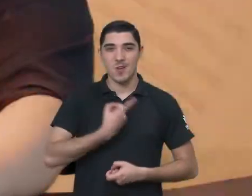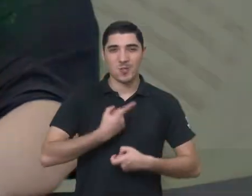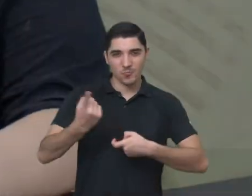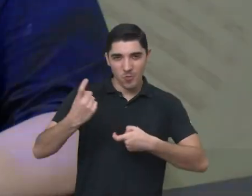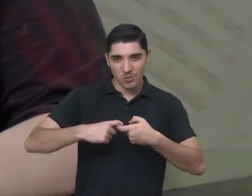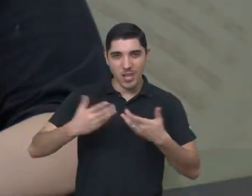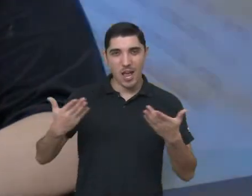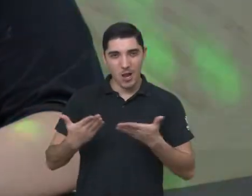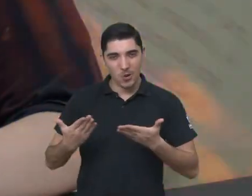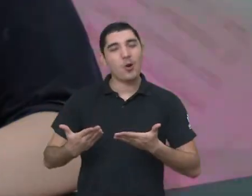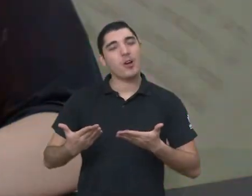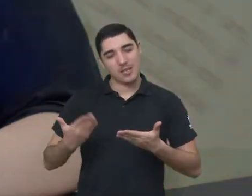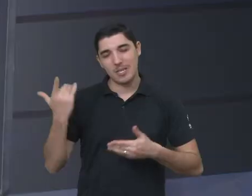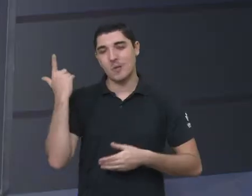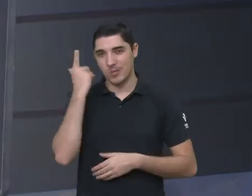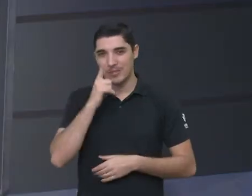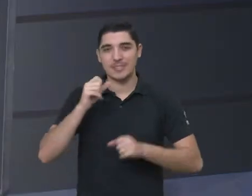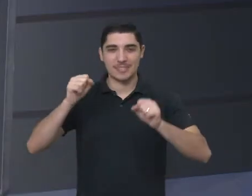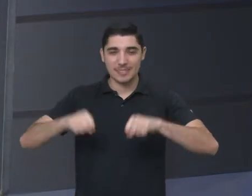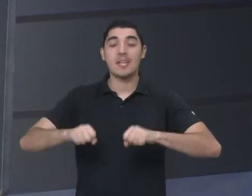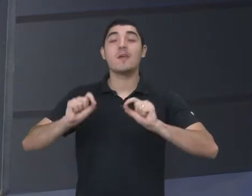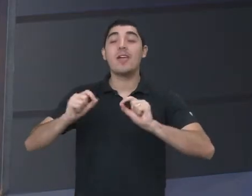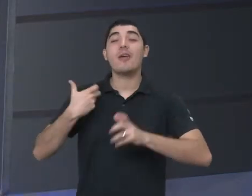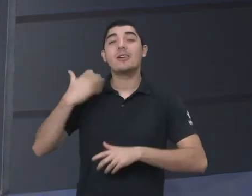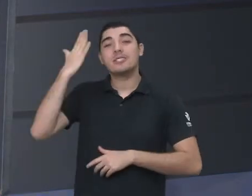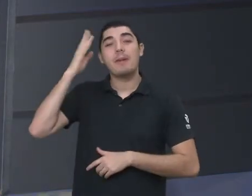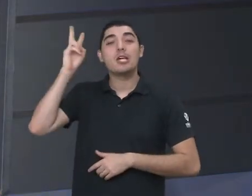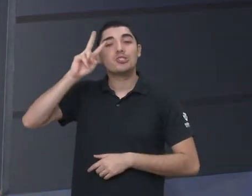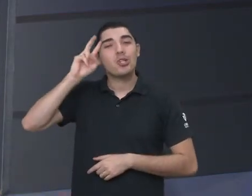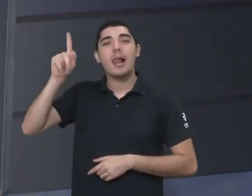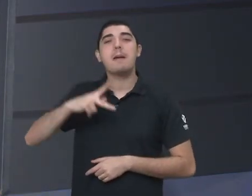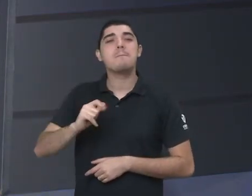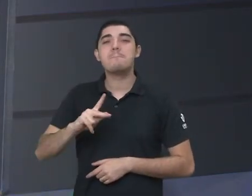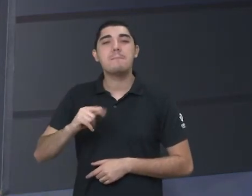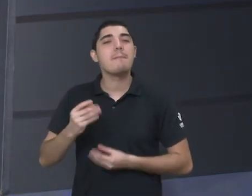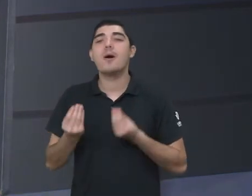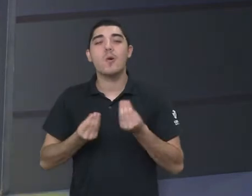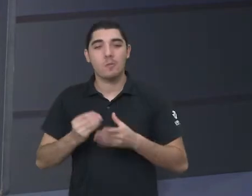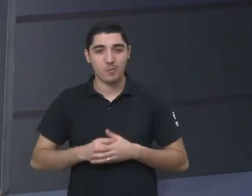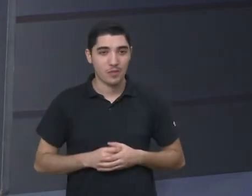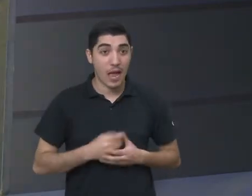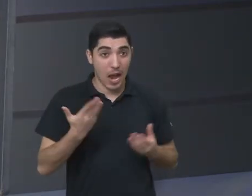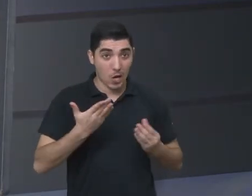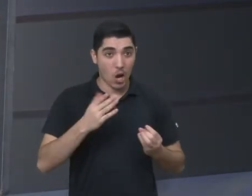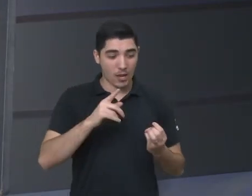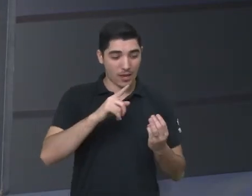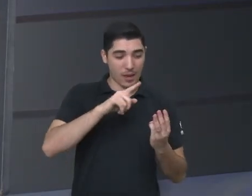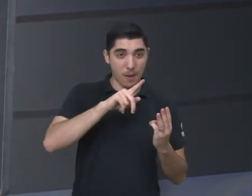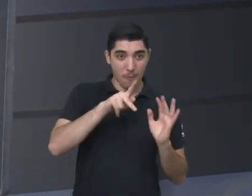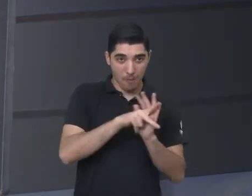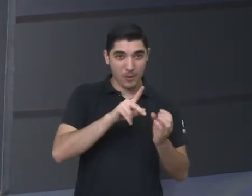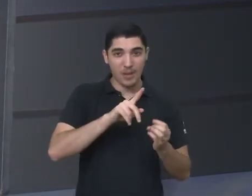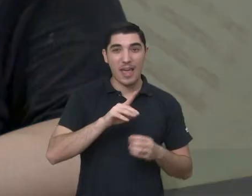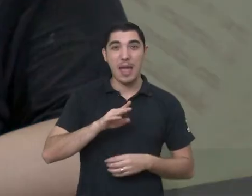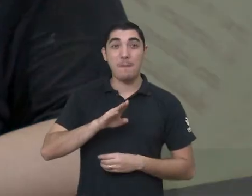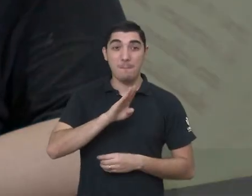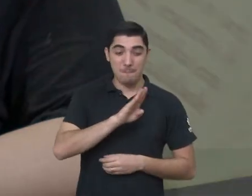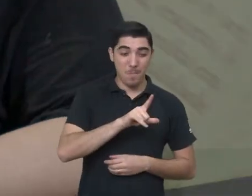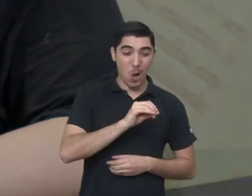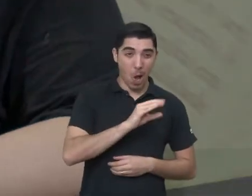de fora, eu lembro que tinha muita rivalidade com o Santo André na época, com a Aliança e tal, e eu conseguia sintonizar na rádio